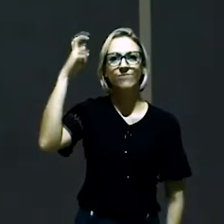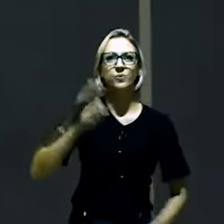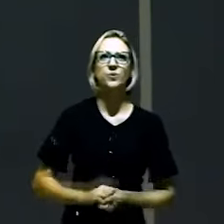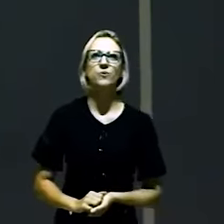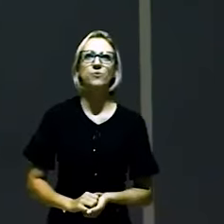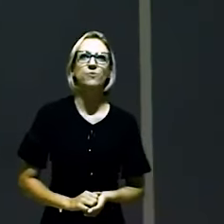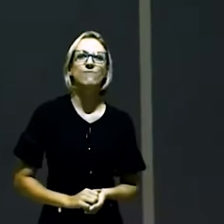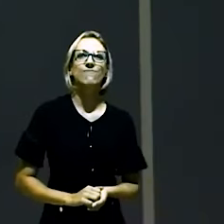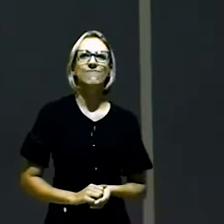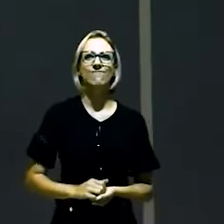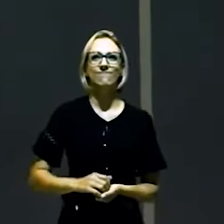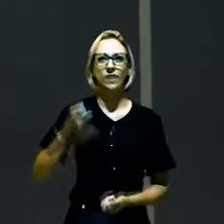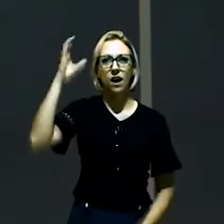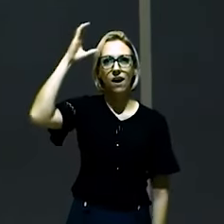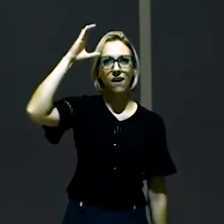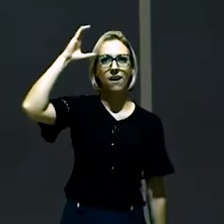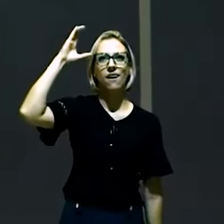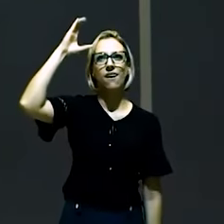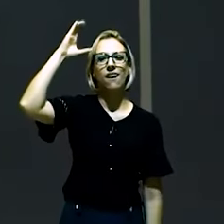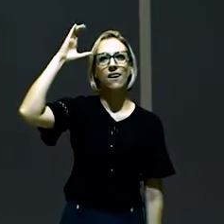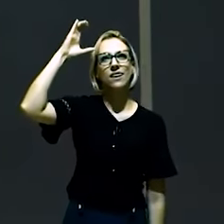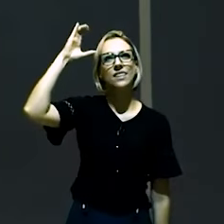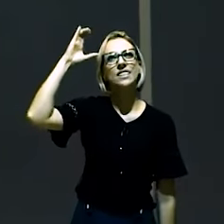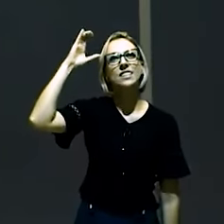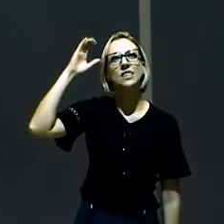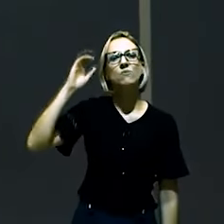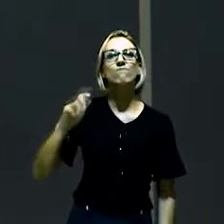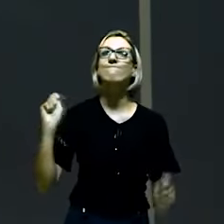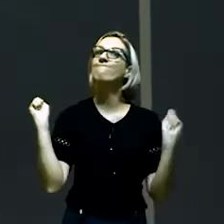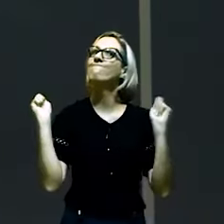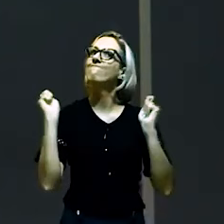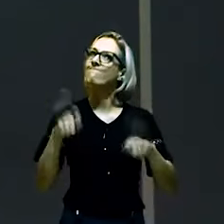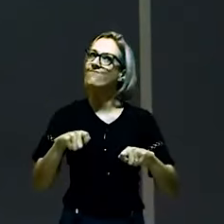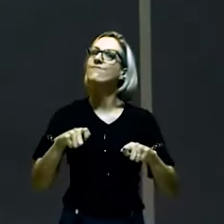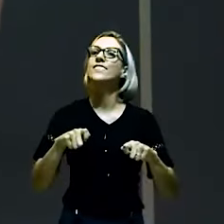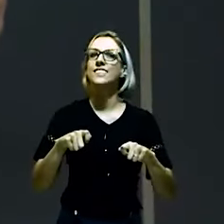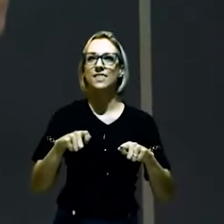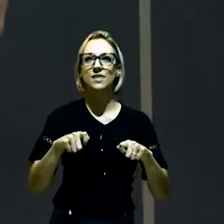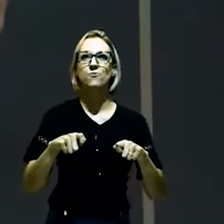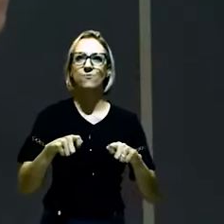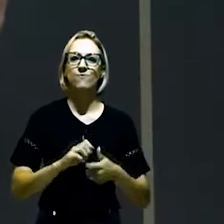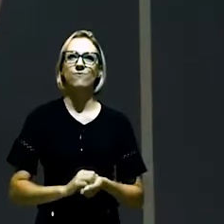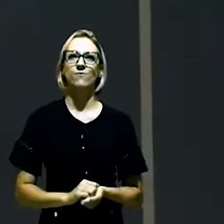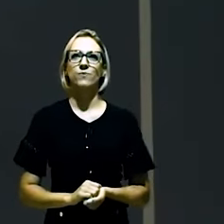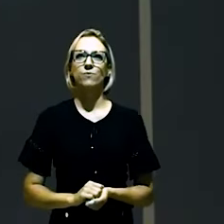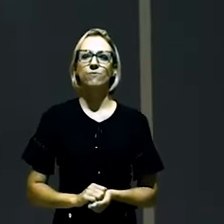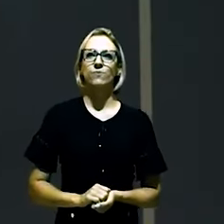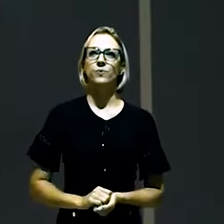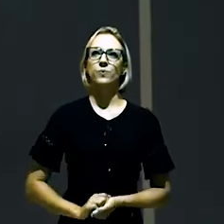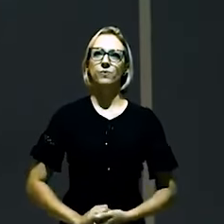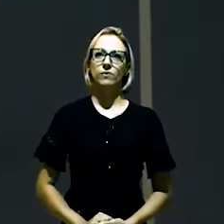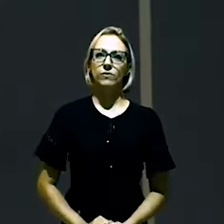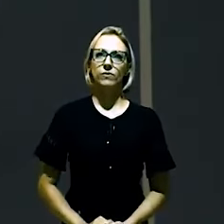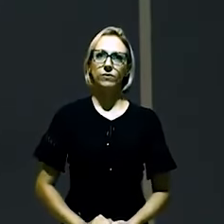inteligência, essa capacidade de resolver coisas. A Bíblia diz que